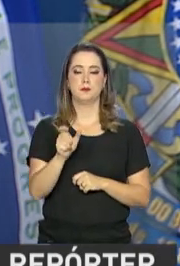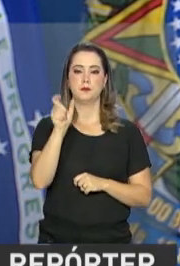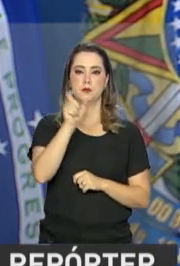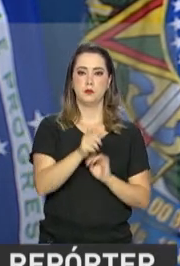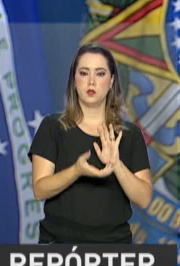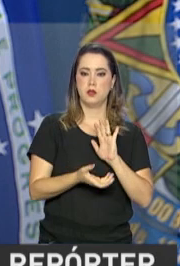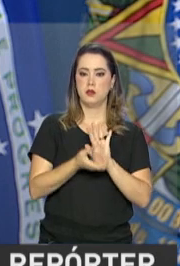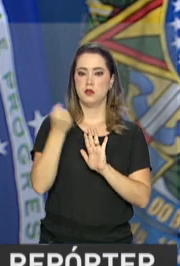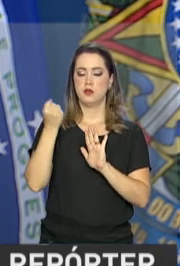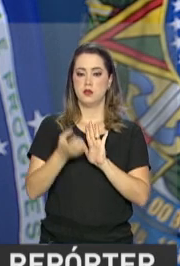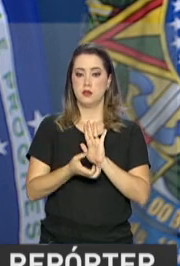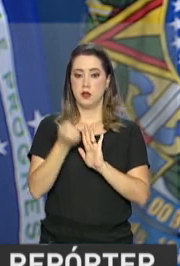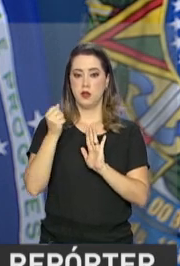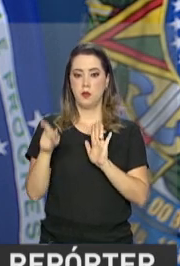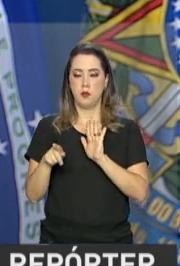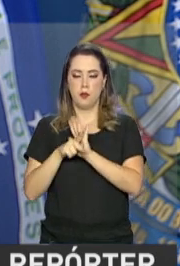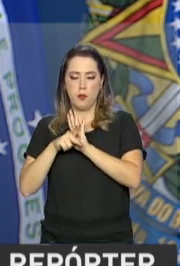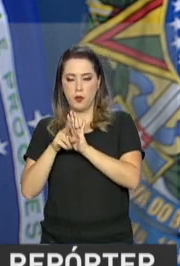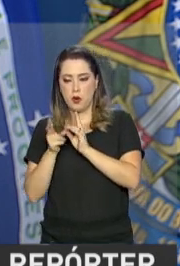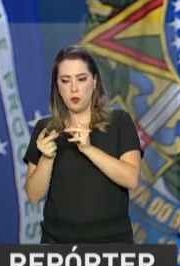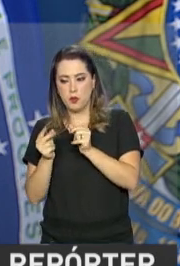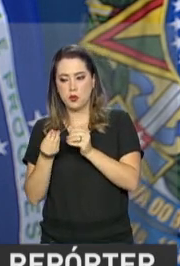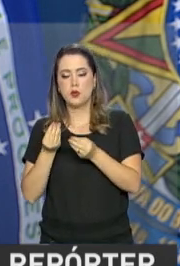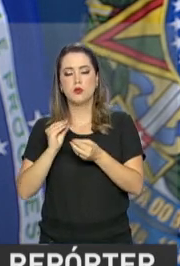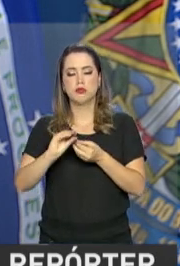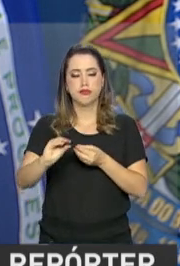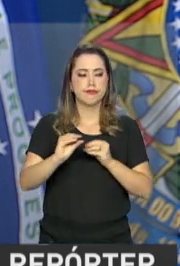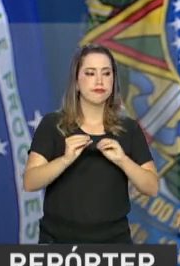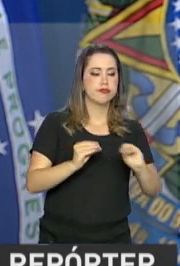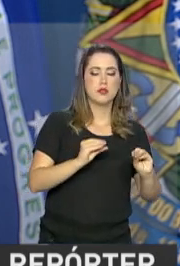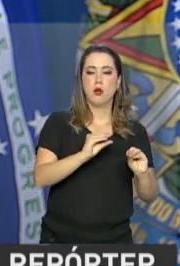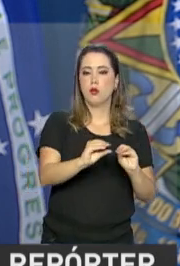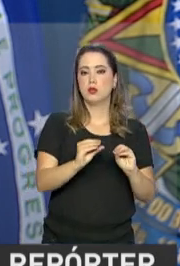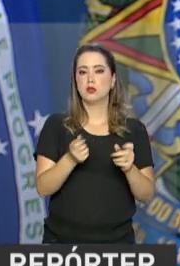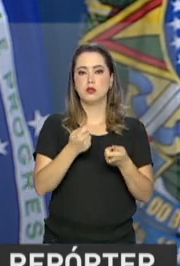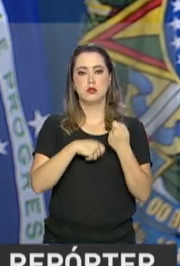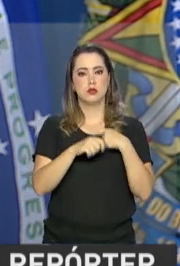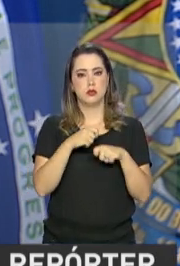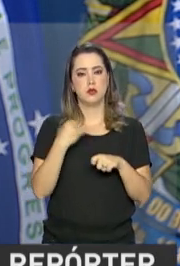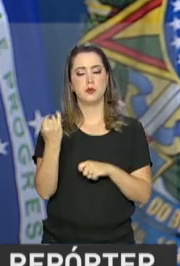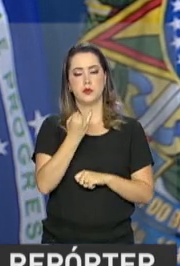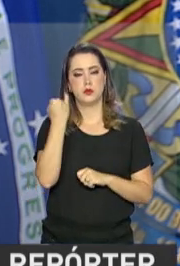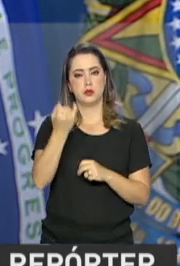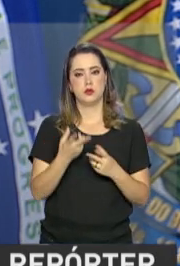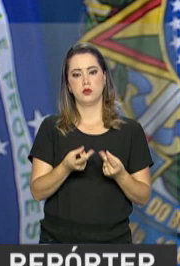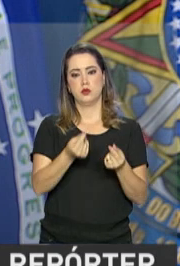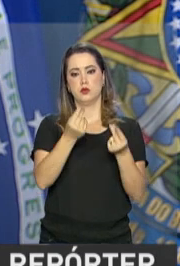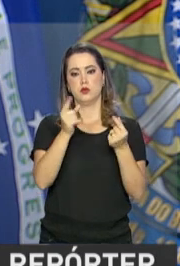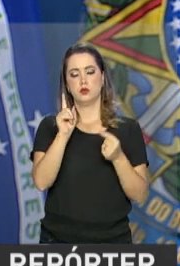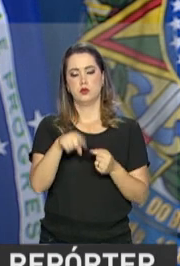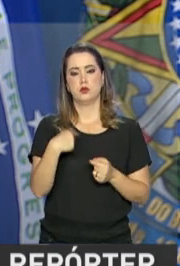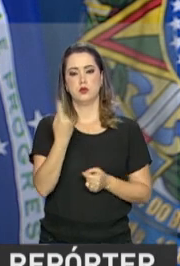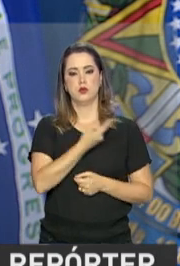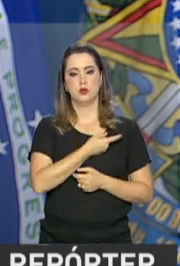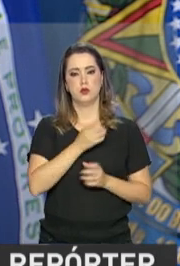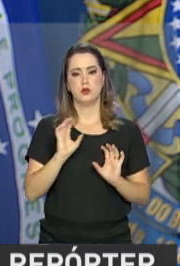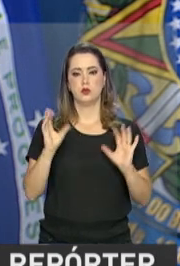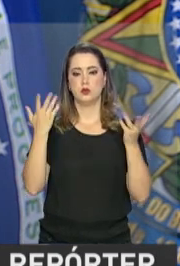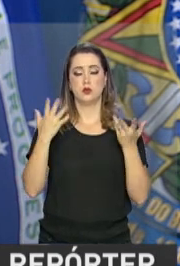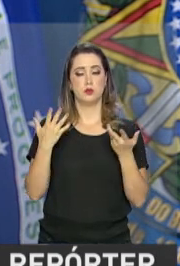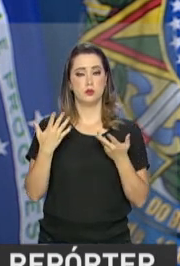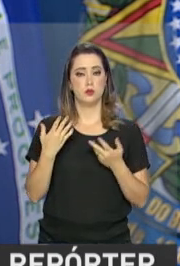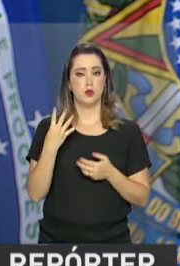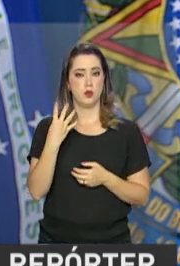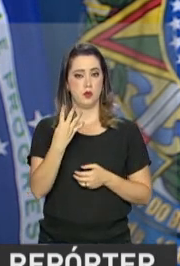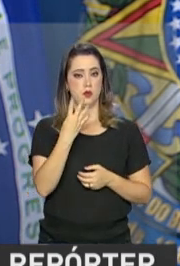seus haveres que são seus poderão injetá los na economia e são valores preciosos convenhamos nós comemoramos muito os